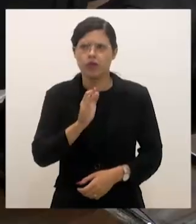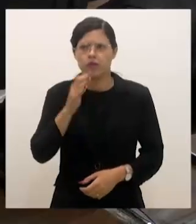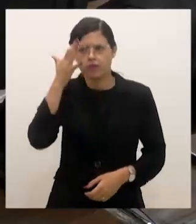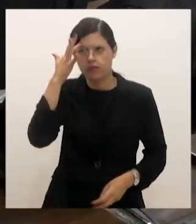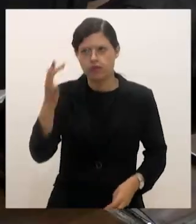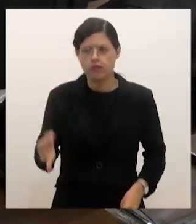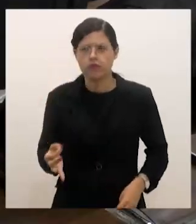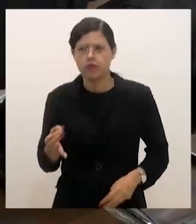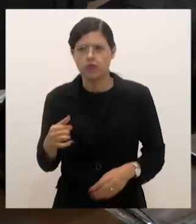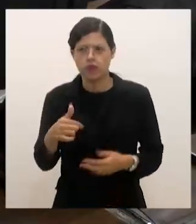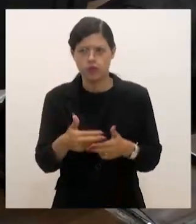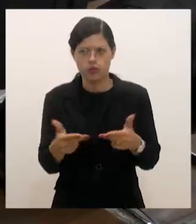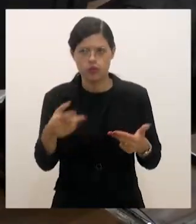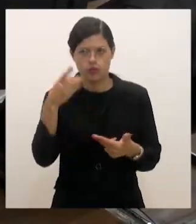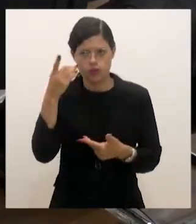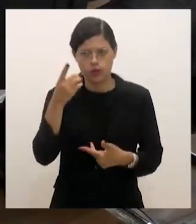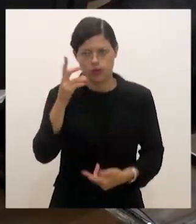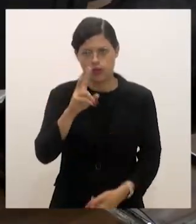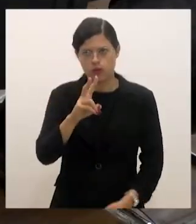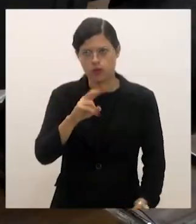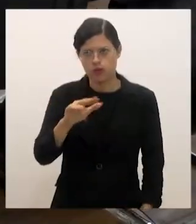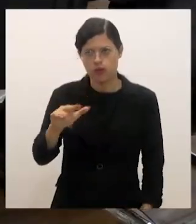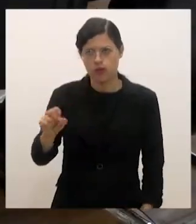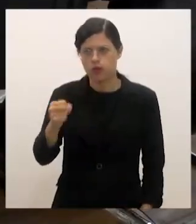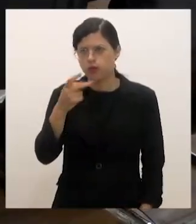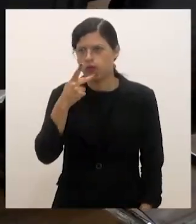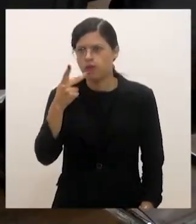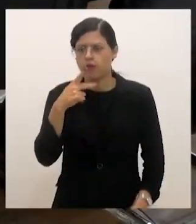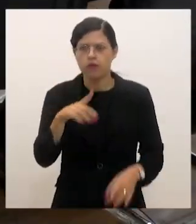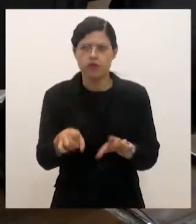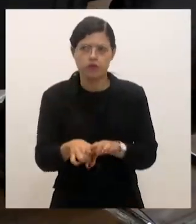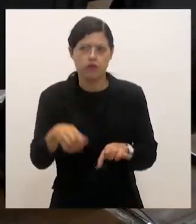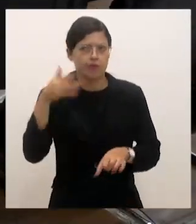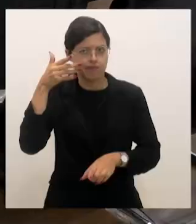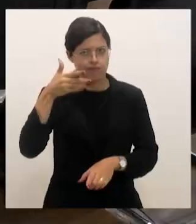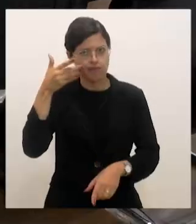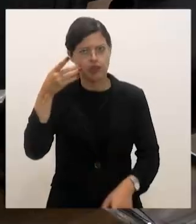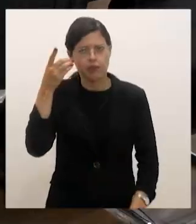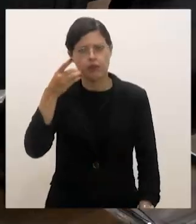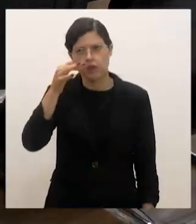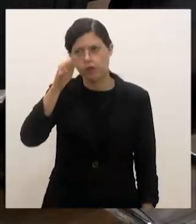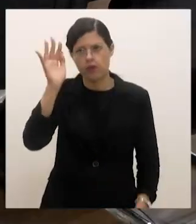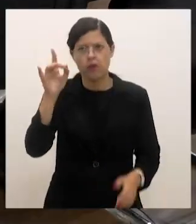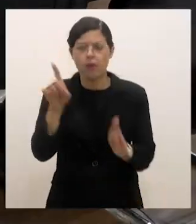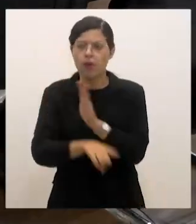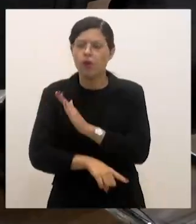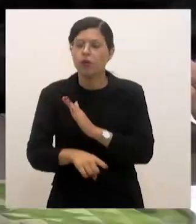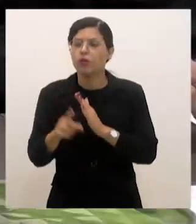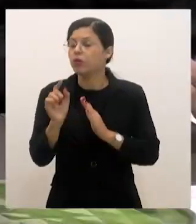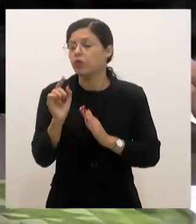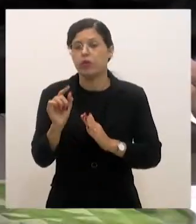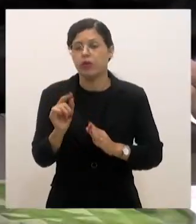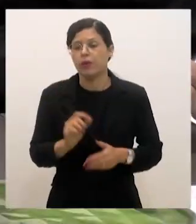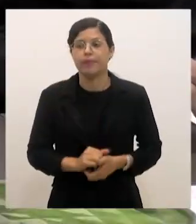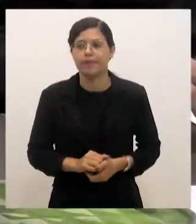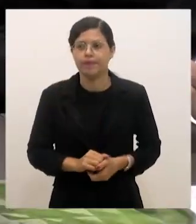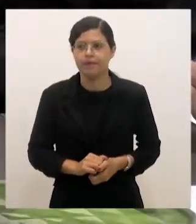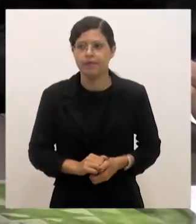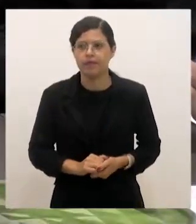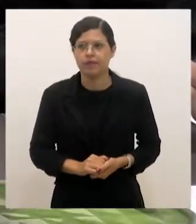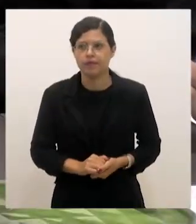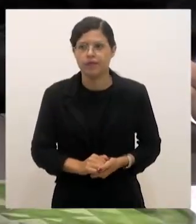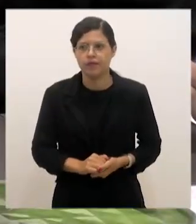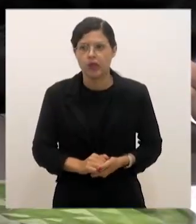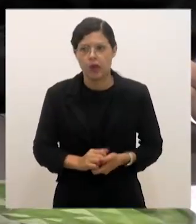pelo deputado Cozzolino e também o argumento do deputado Fred Pacheco, autor. Eu pergunto para os 2 o seguinte: há algum óbice da